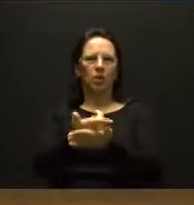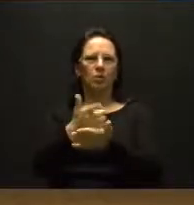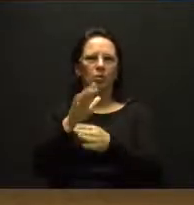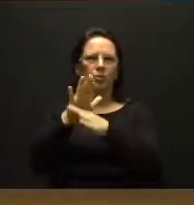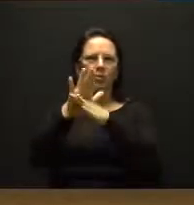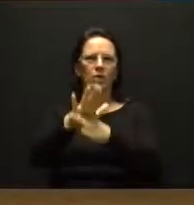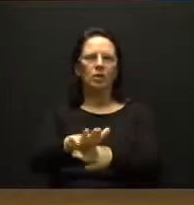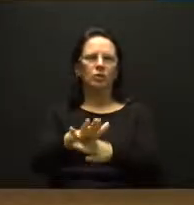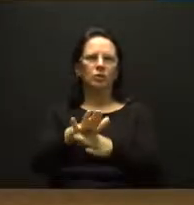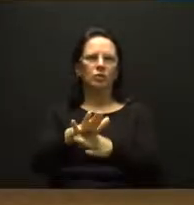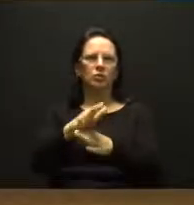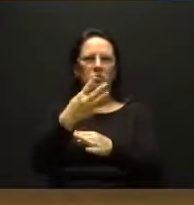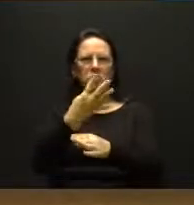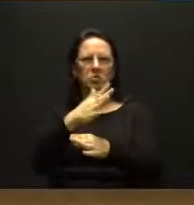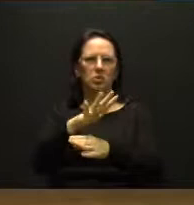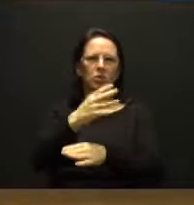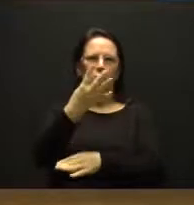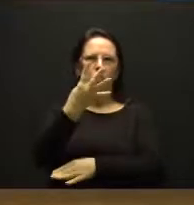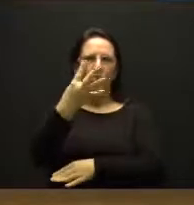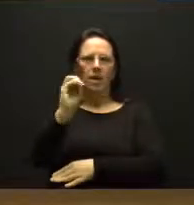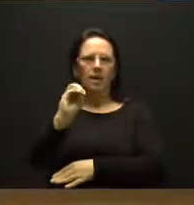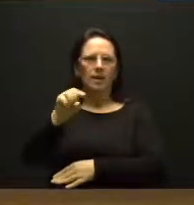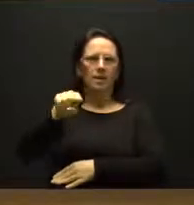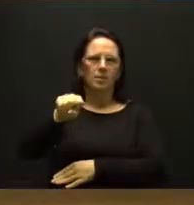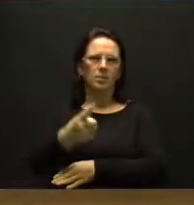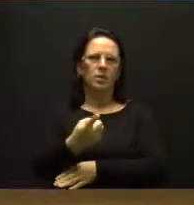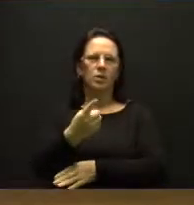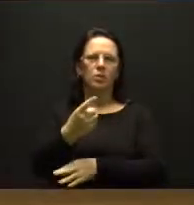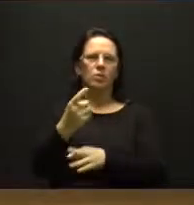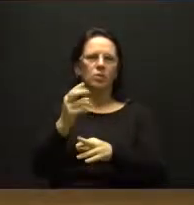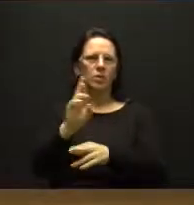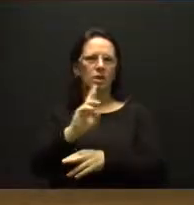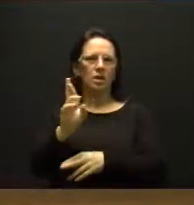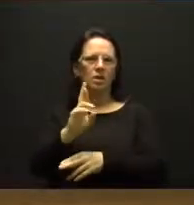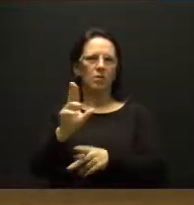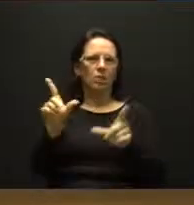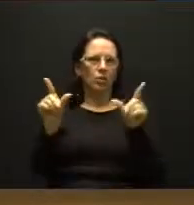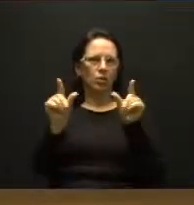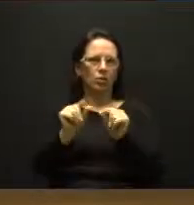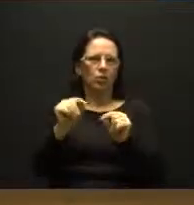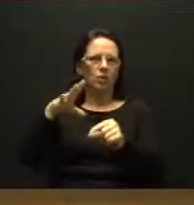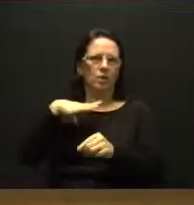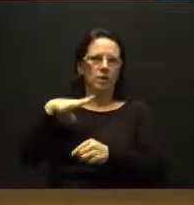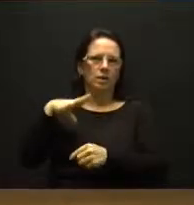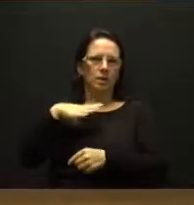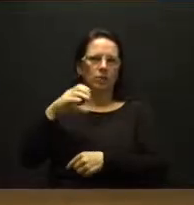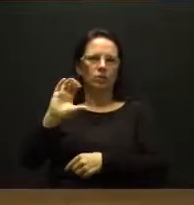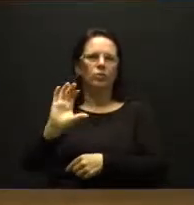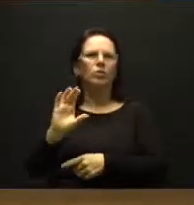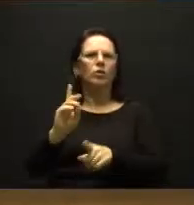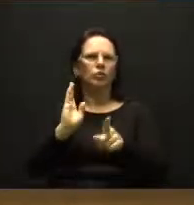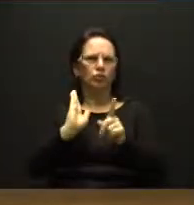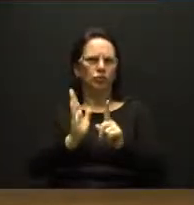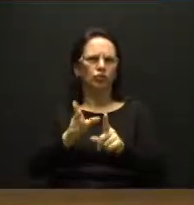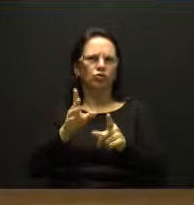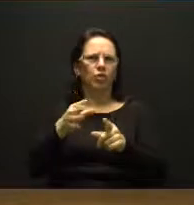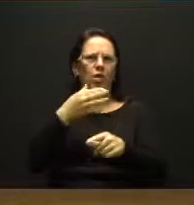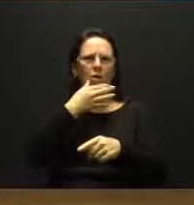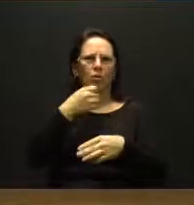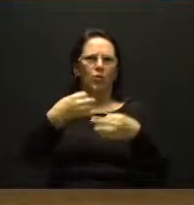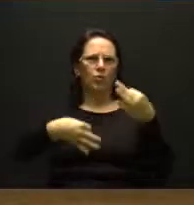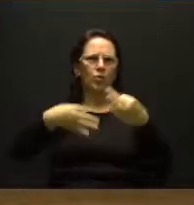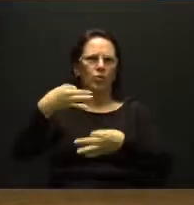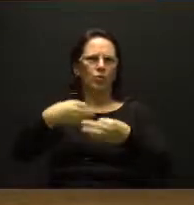de paga na ordem de 40 mil reais então acho que seria mais econômico do município até porque é uma decisão judicial a gente